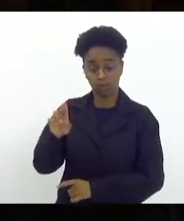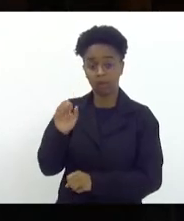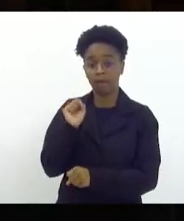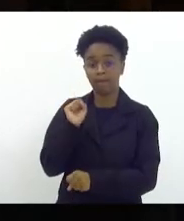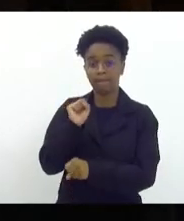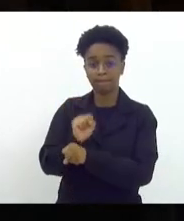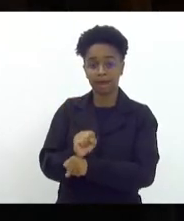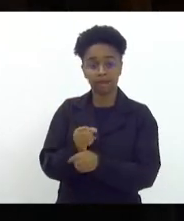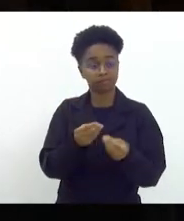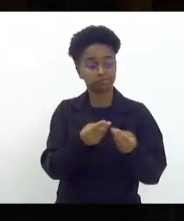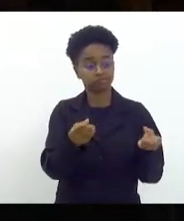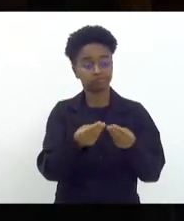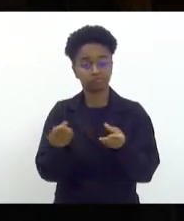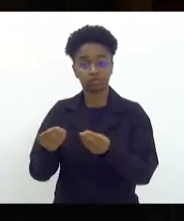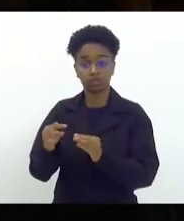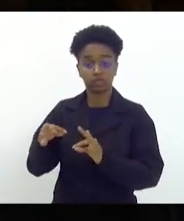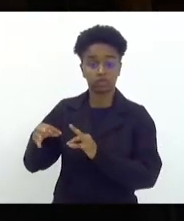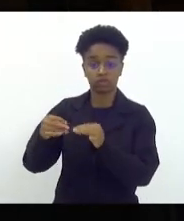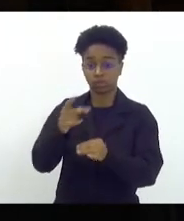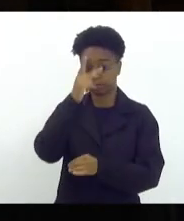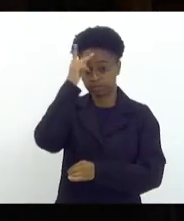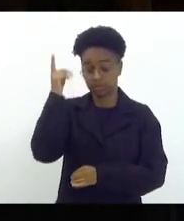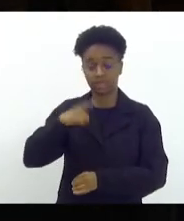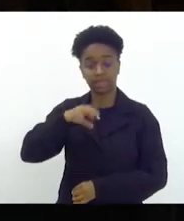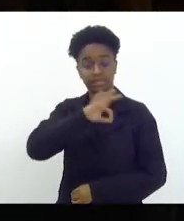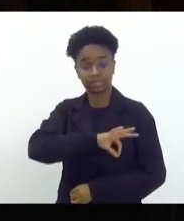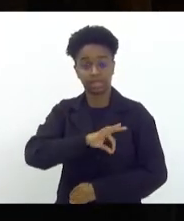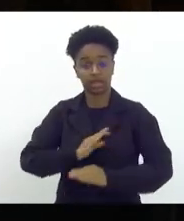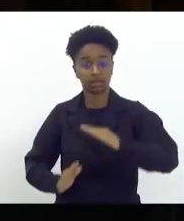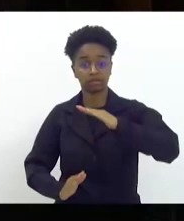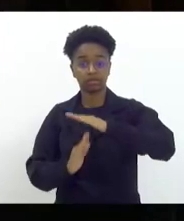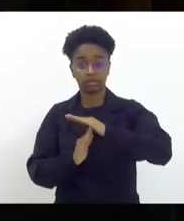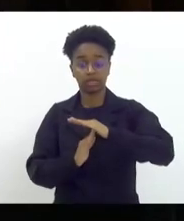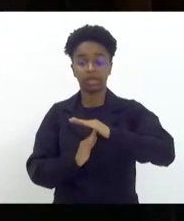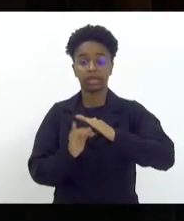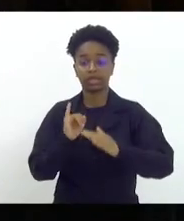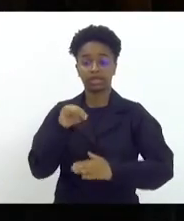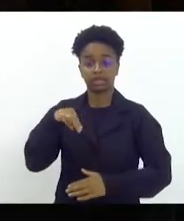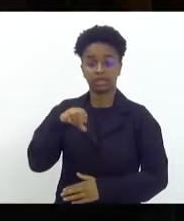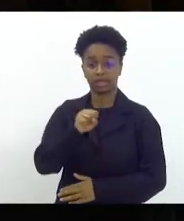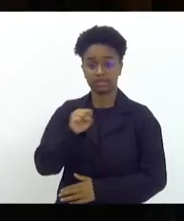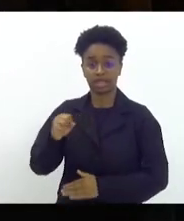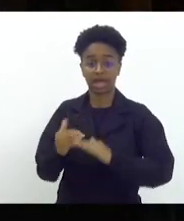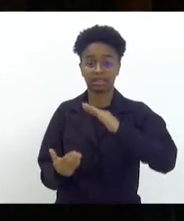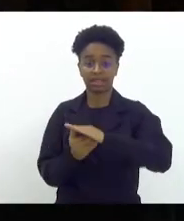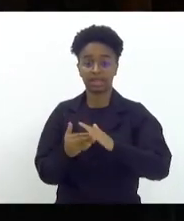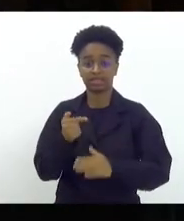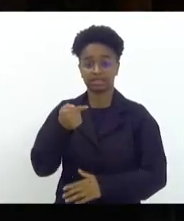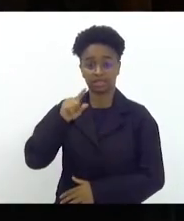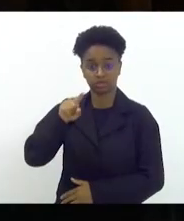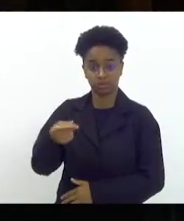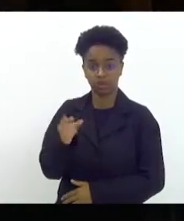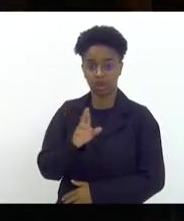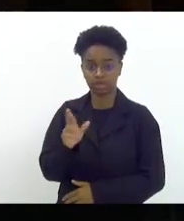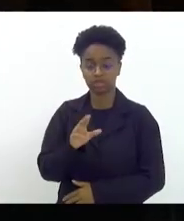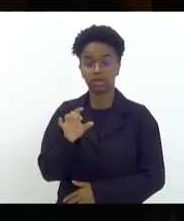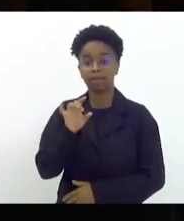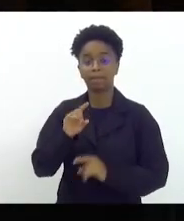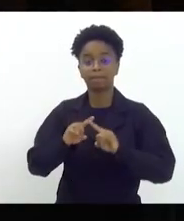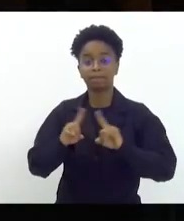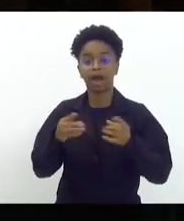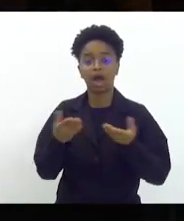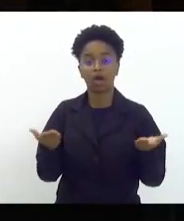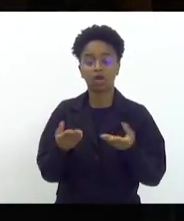ser para todas as pessoas com renda até o teto do INSS ou seja até r$ 7000 e passam a ser somente